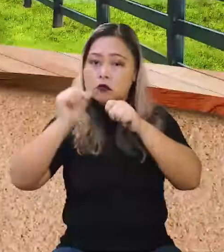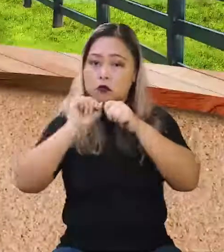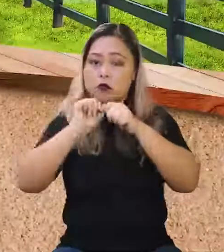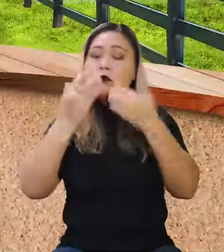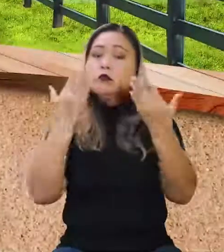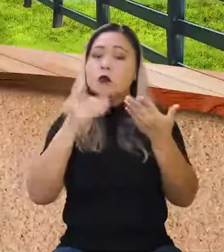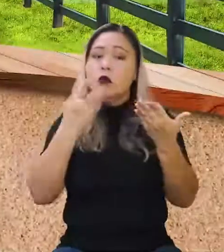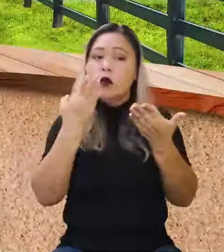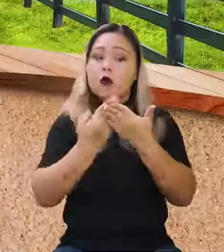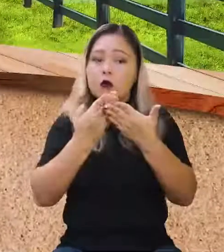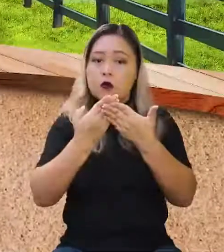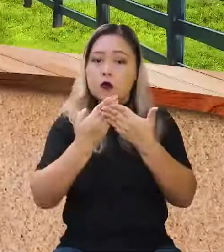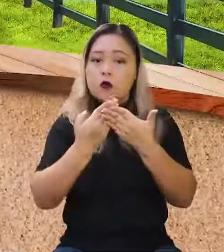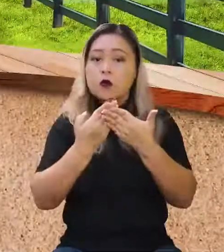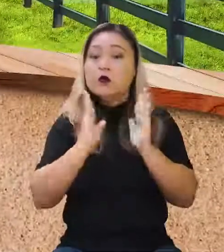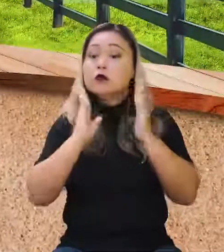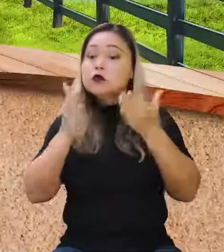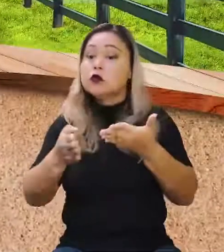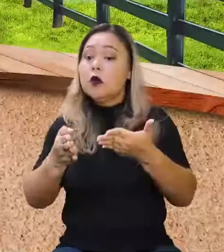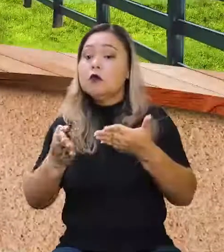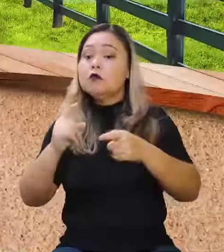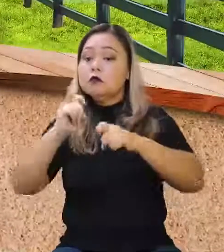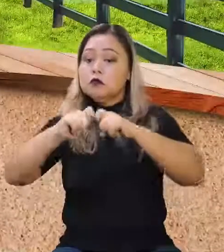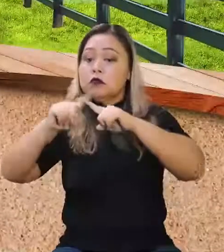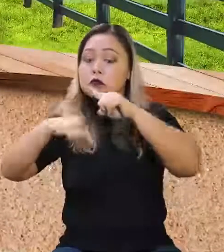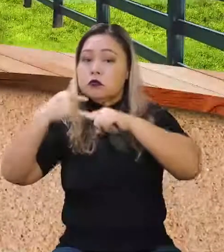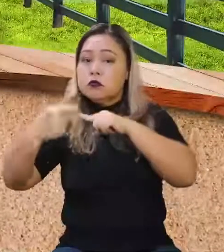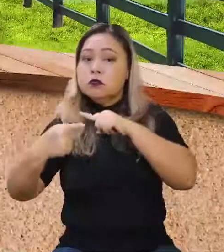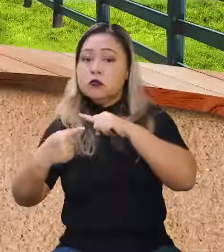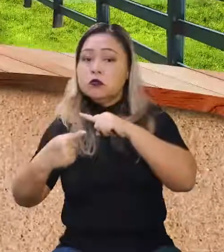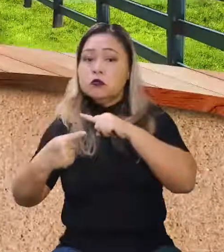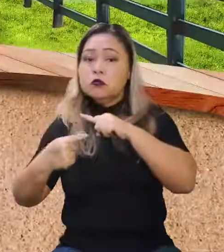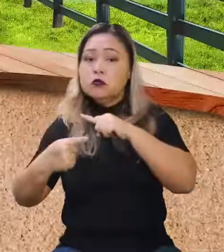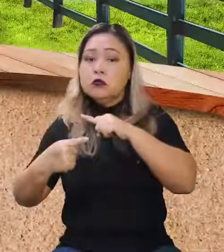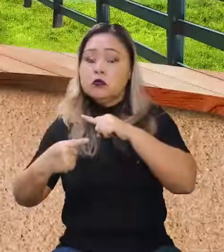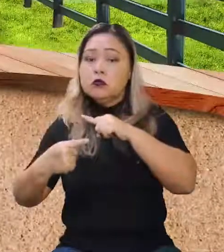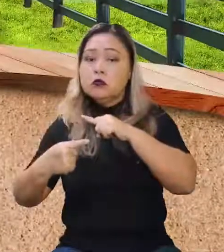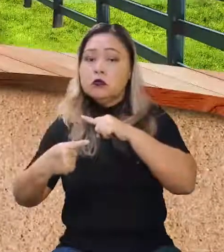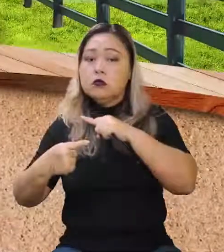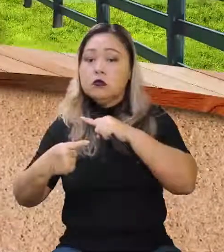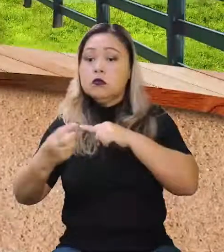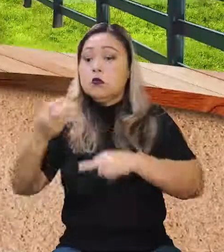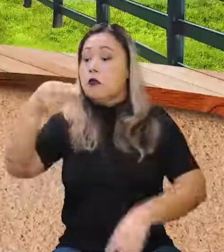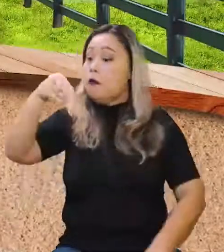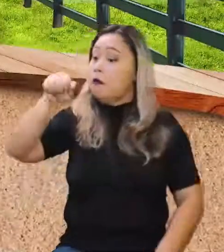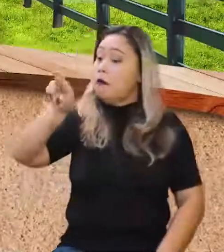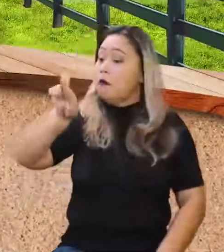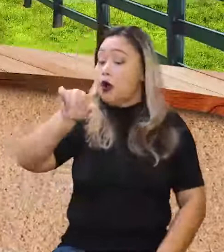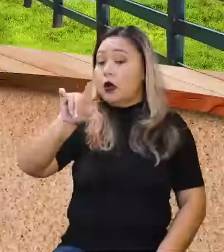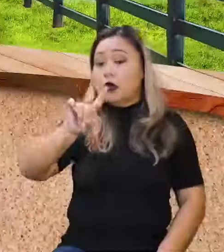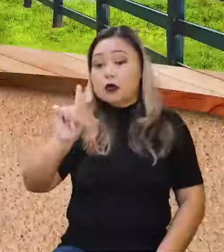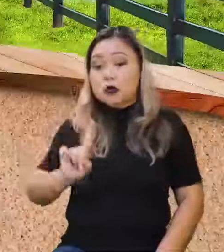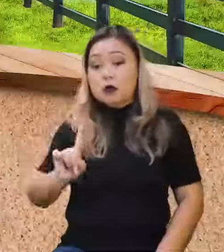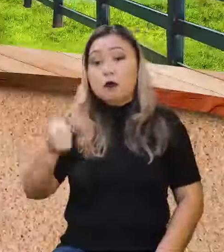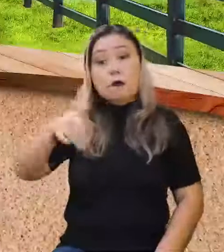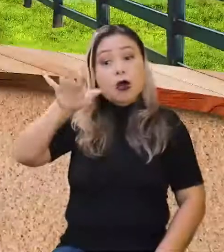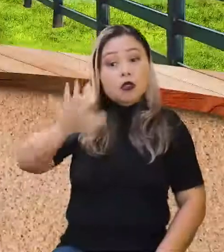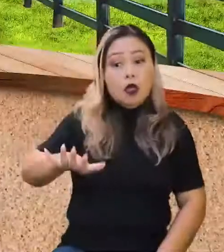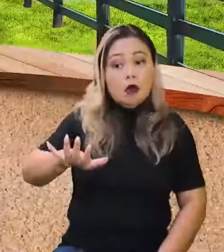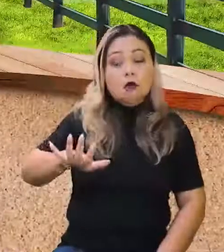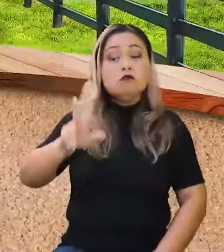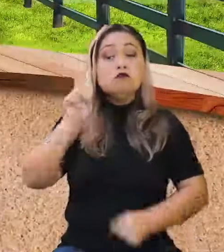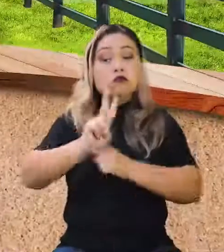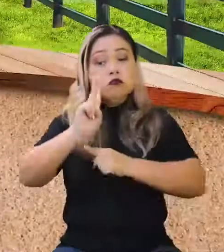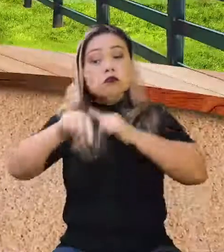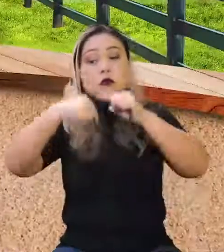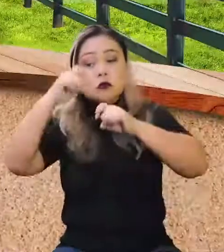aula de reprodução, só para reprodutores, aí tem aquele negócio. Matriz para manter o